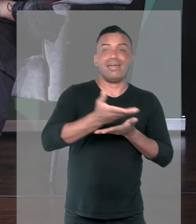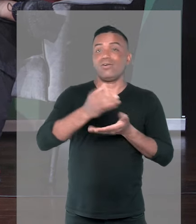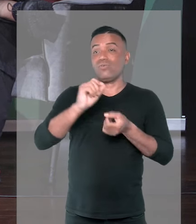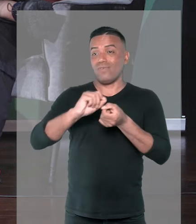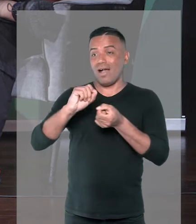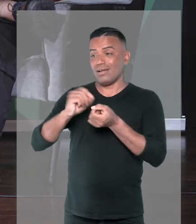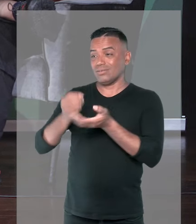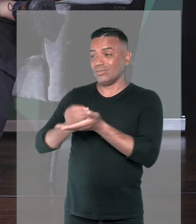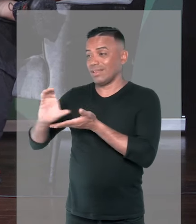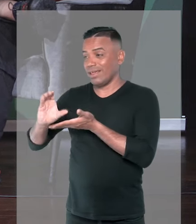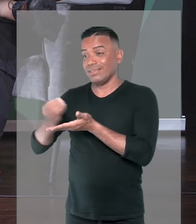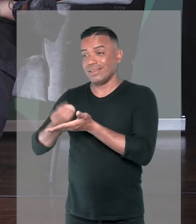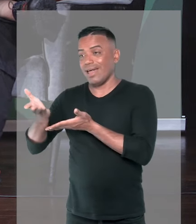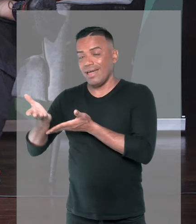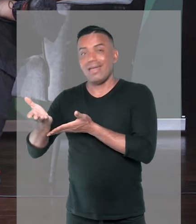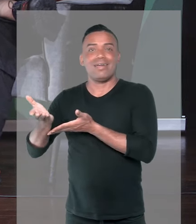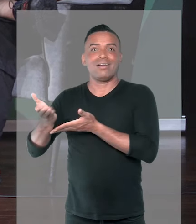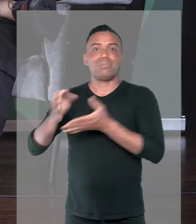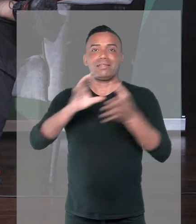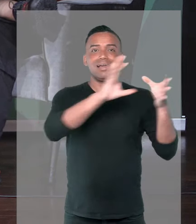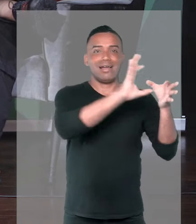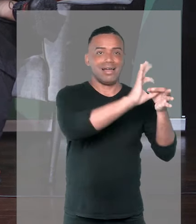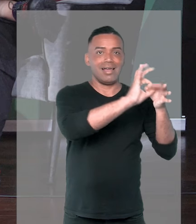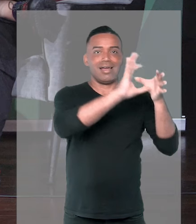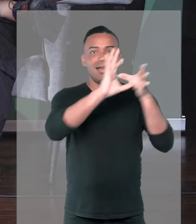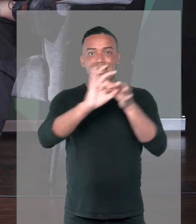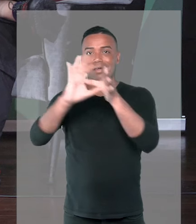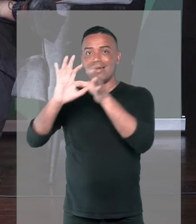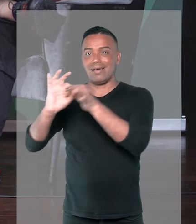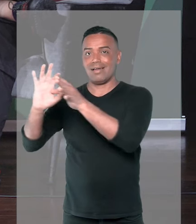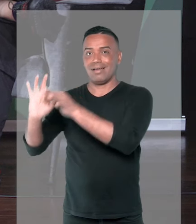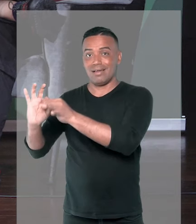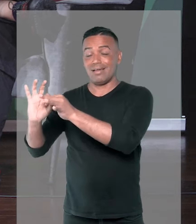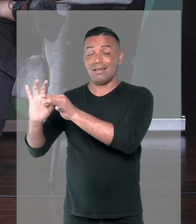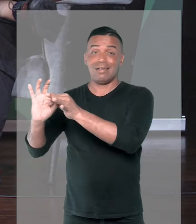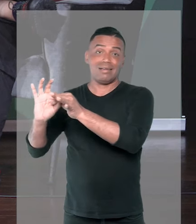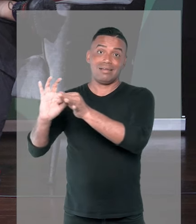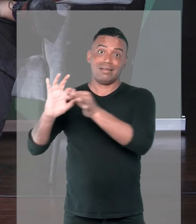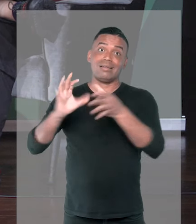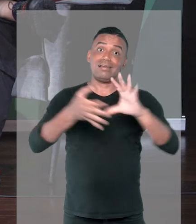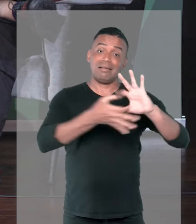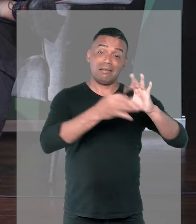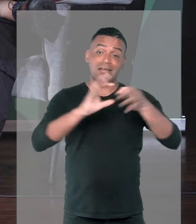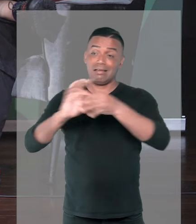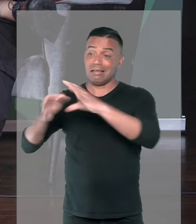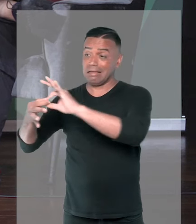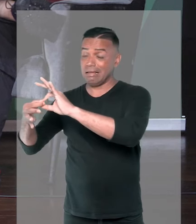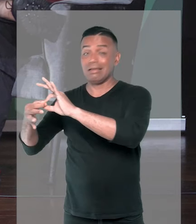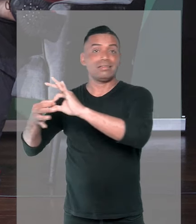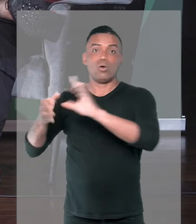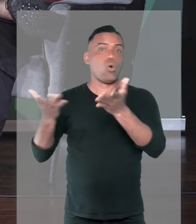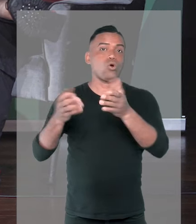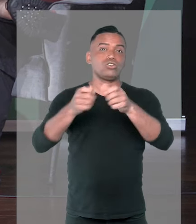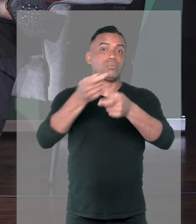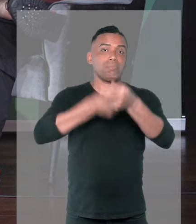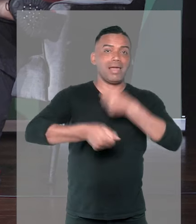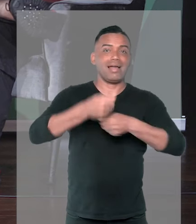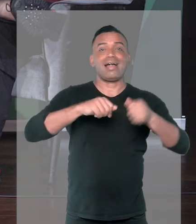organizada como elos de uma corrente que no fim entregava um valor em algum lugar os mercados hoje são em rede eles são totalmente